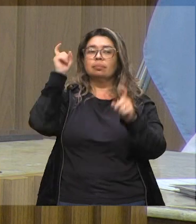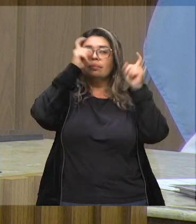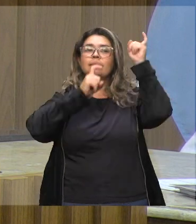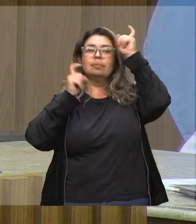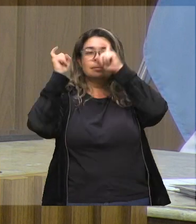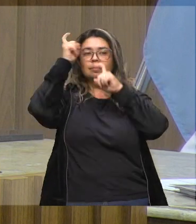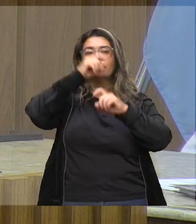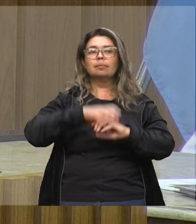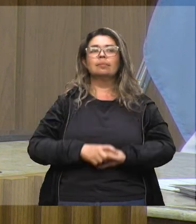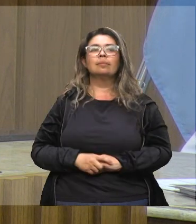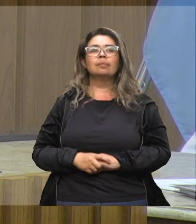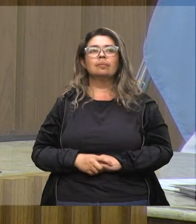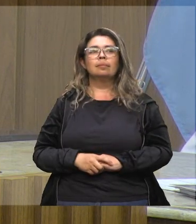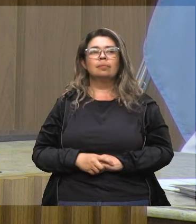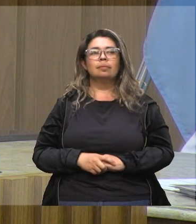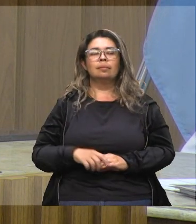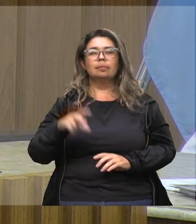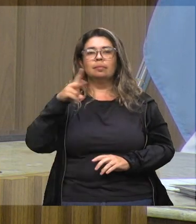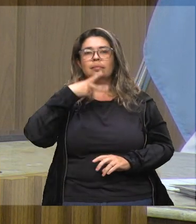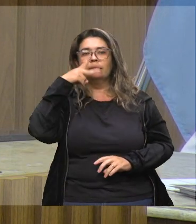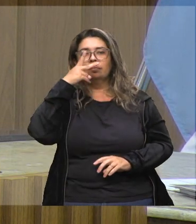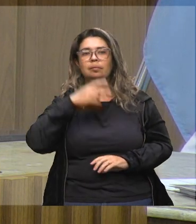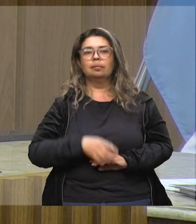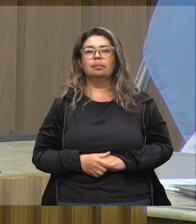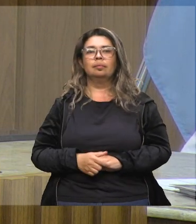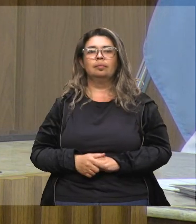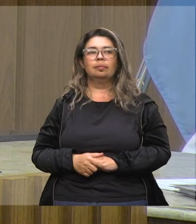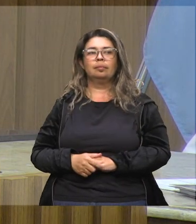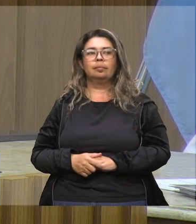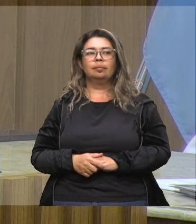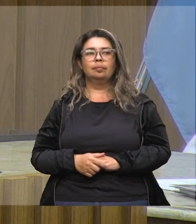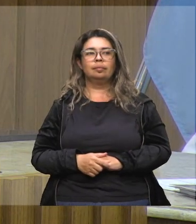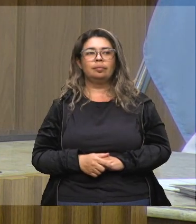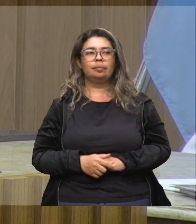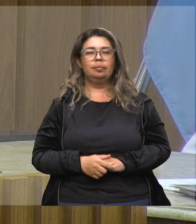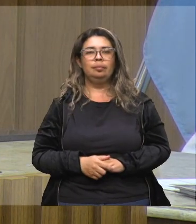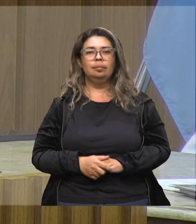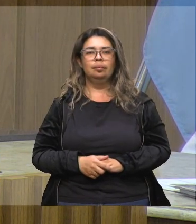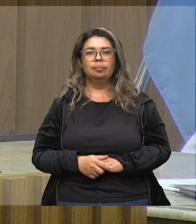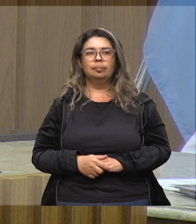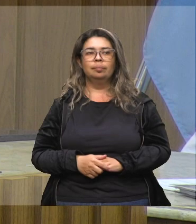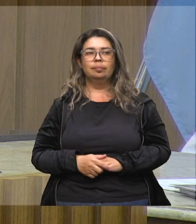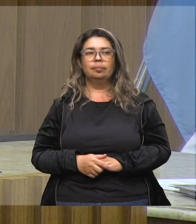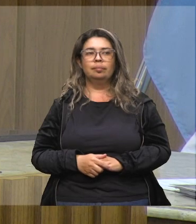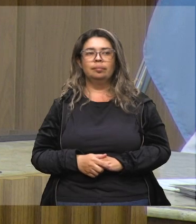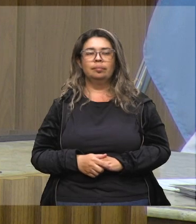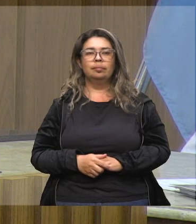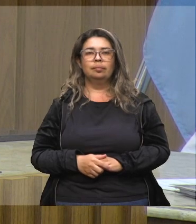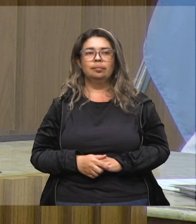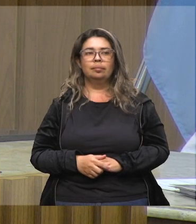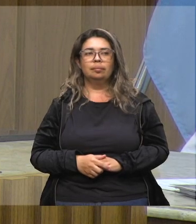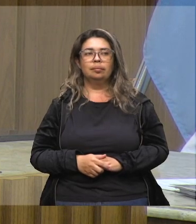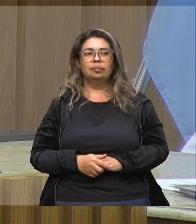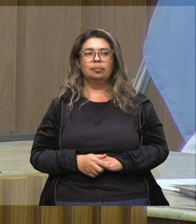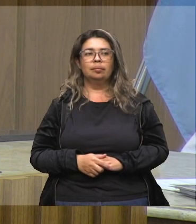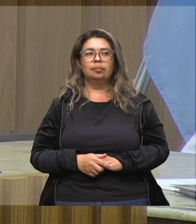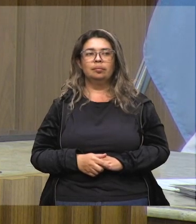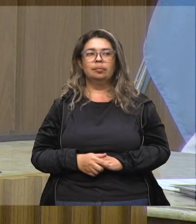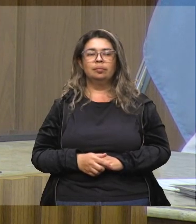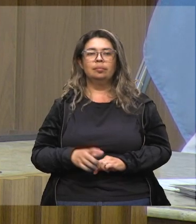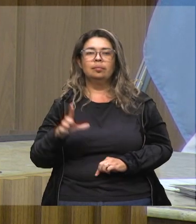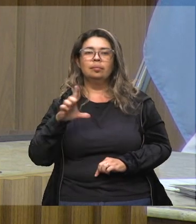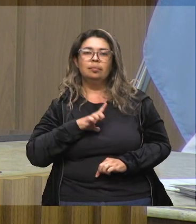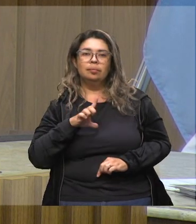mas é para reforçar de manterem as poças